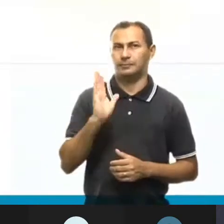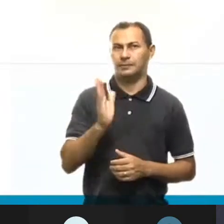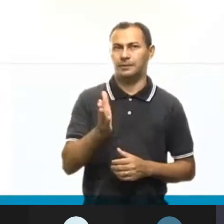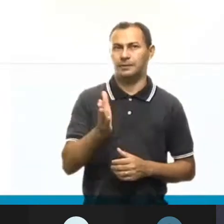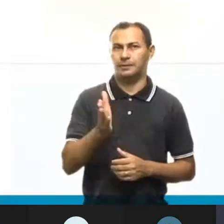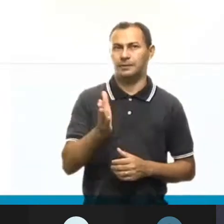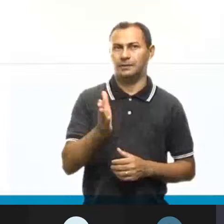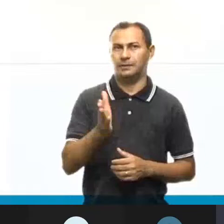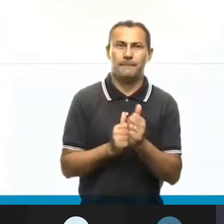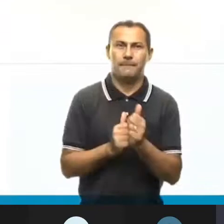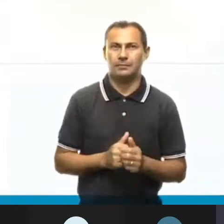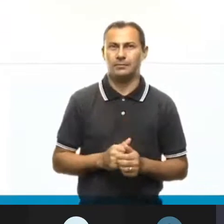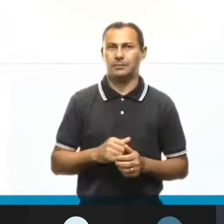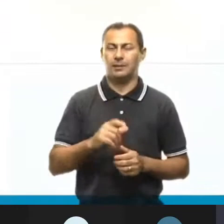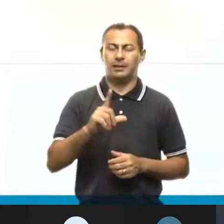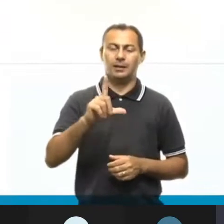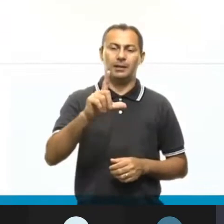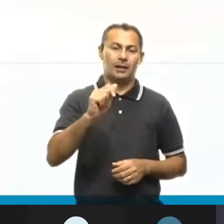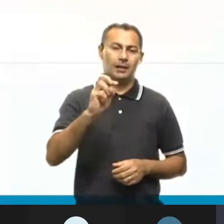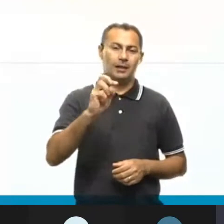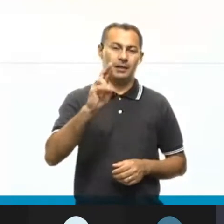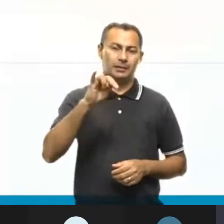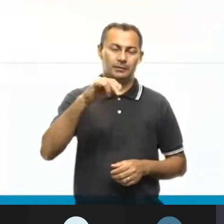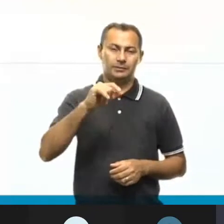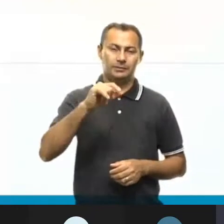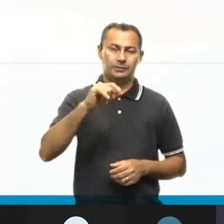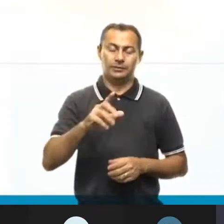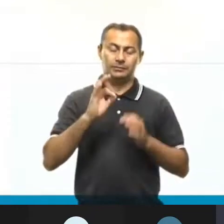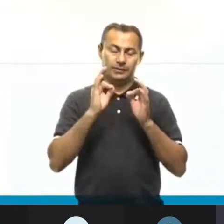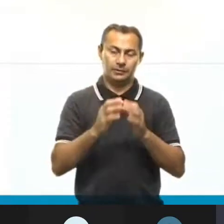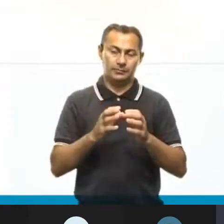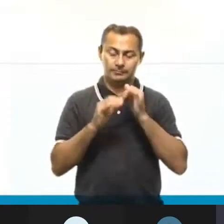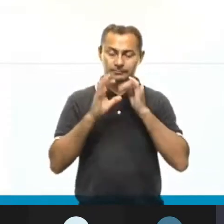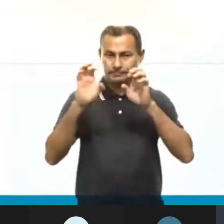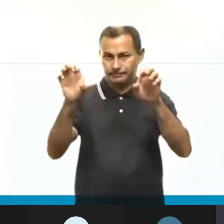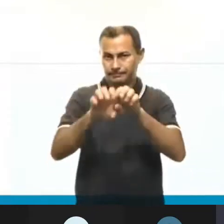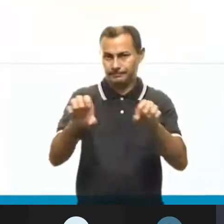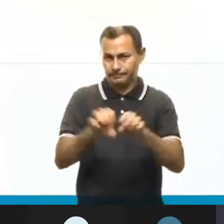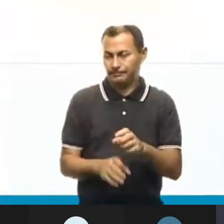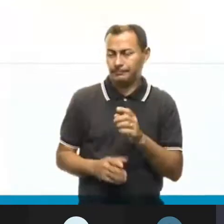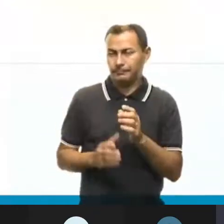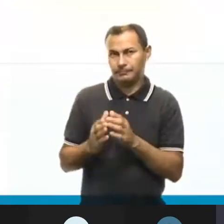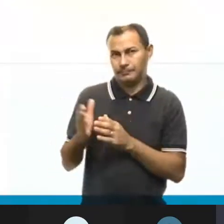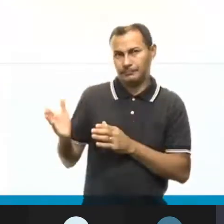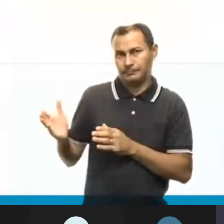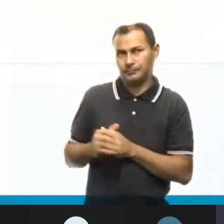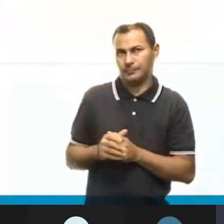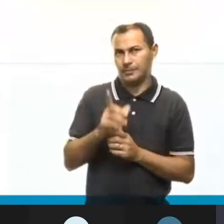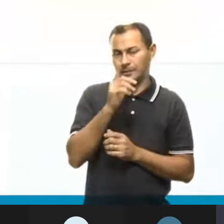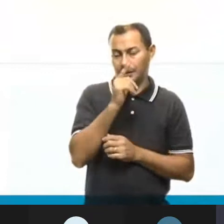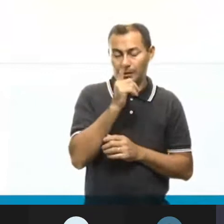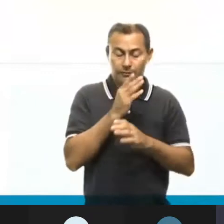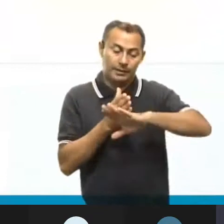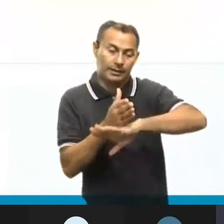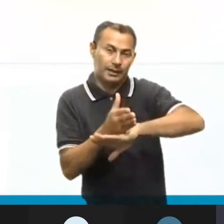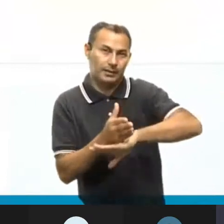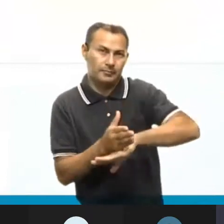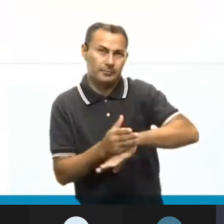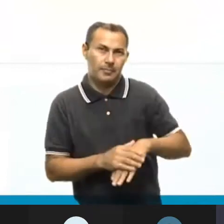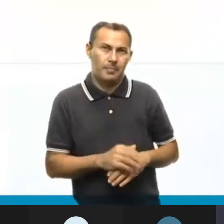já está próxima, né, da laringe, ok? Então, essas são as estruturas. Para cá, né, então o ar vai entrar aqui,